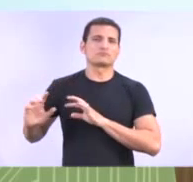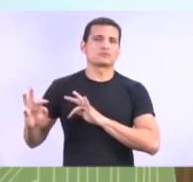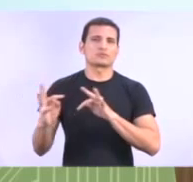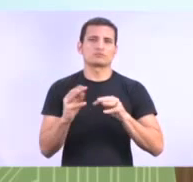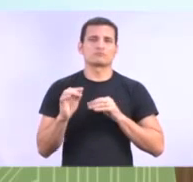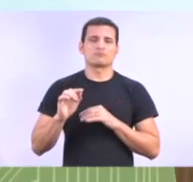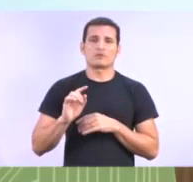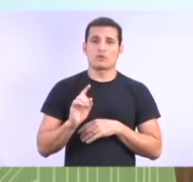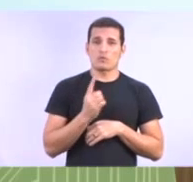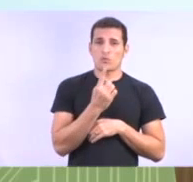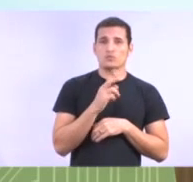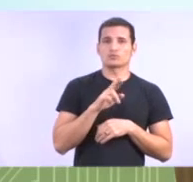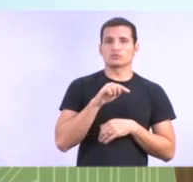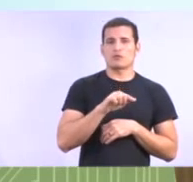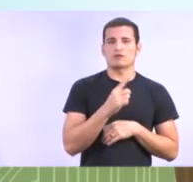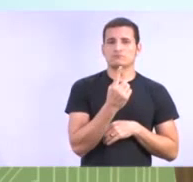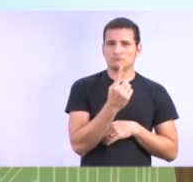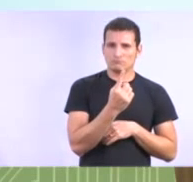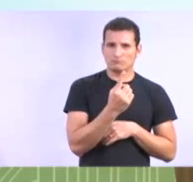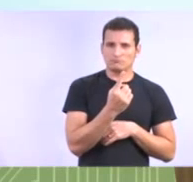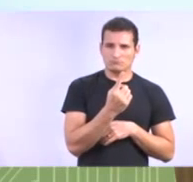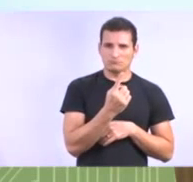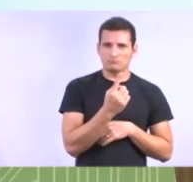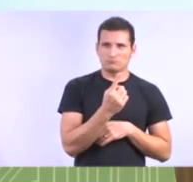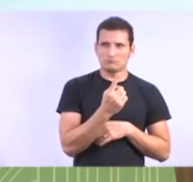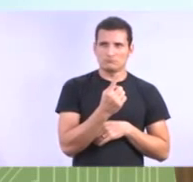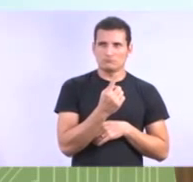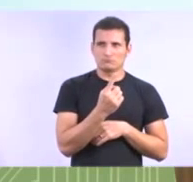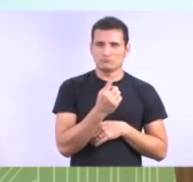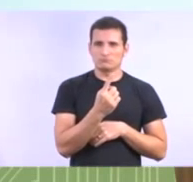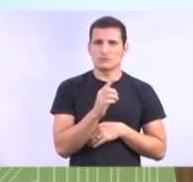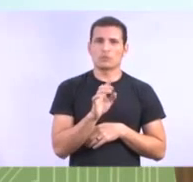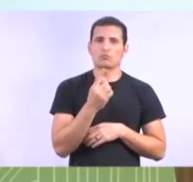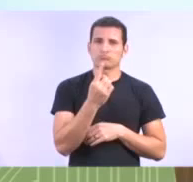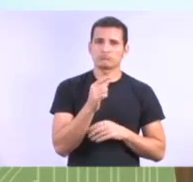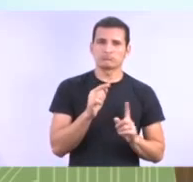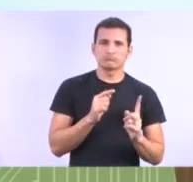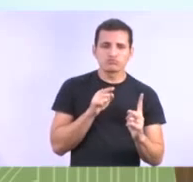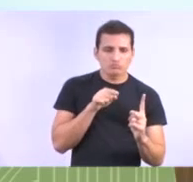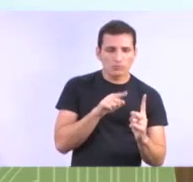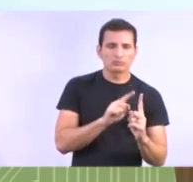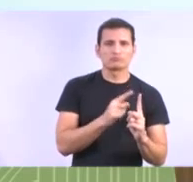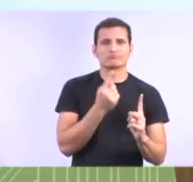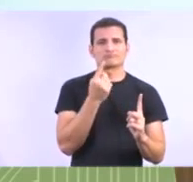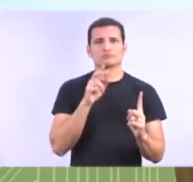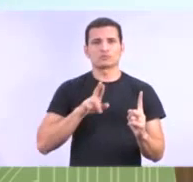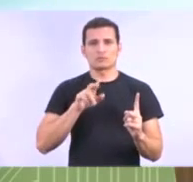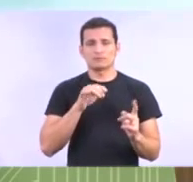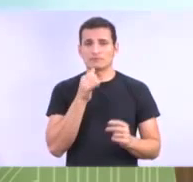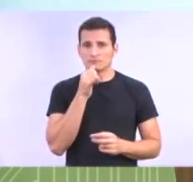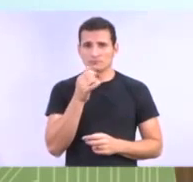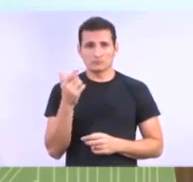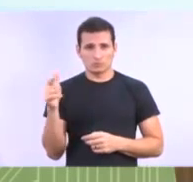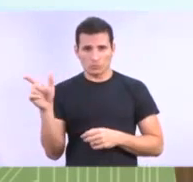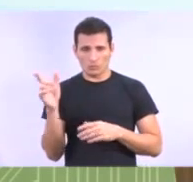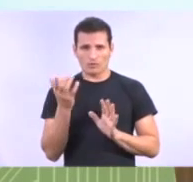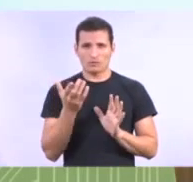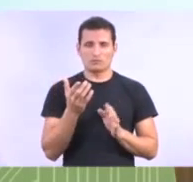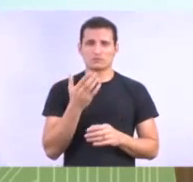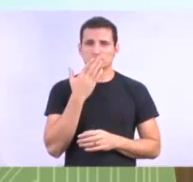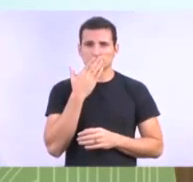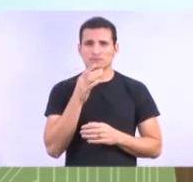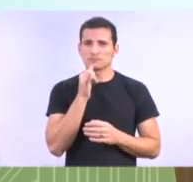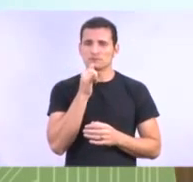um usuário, a insatisfação está em torno de um ponto, correto? Se você tivesse numa outra topologia, como por